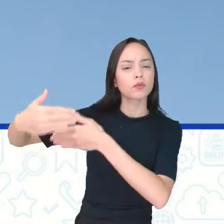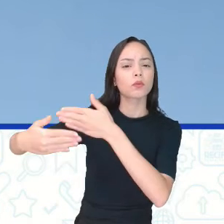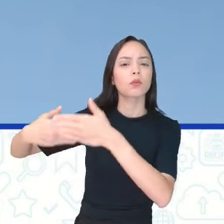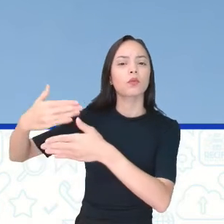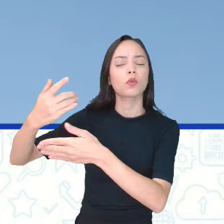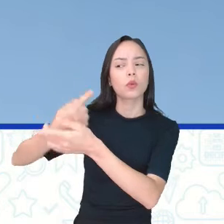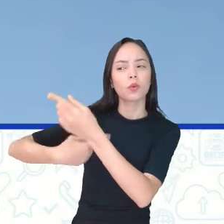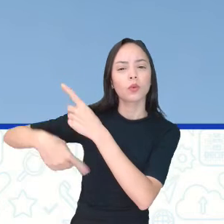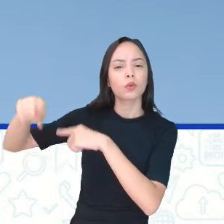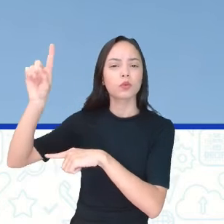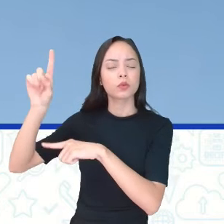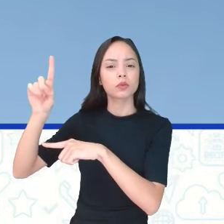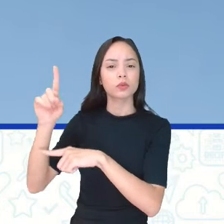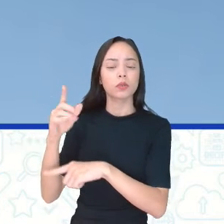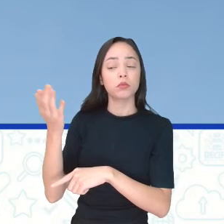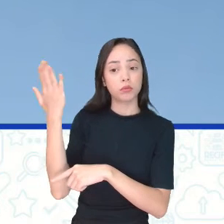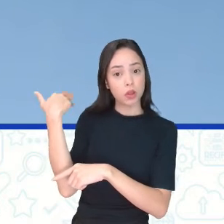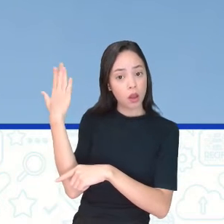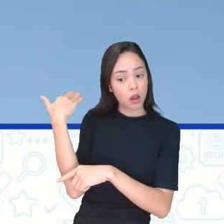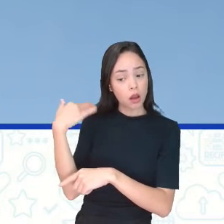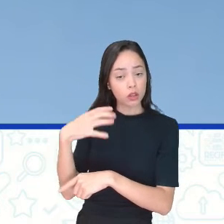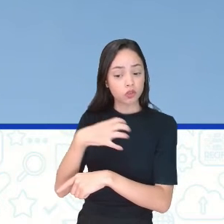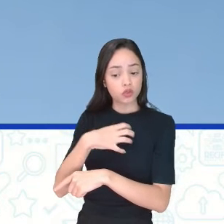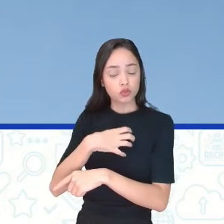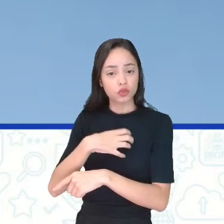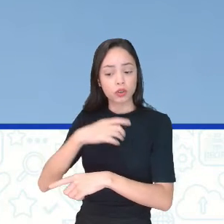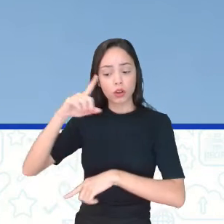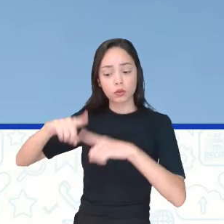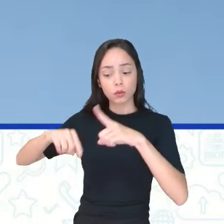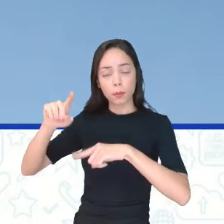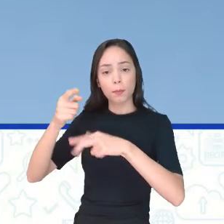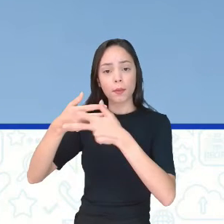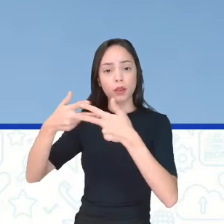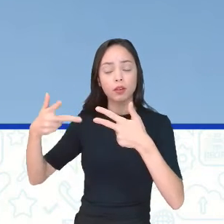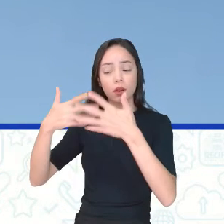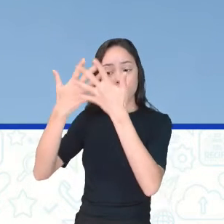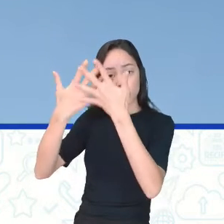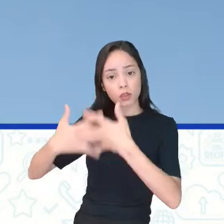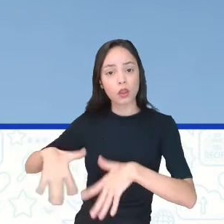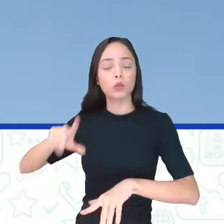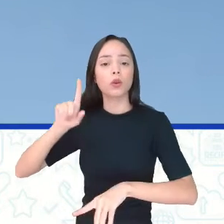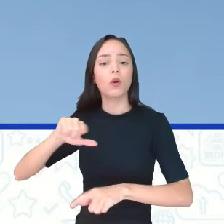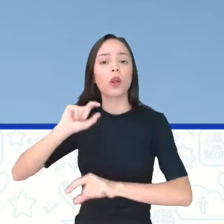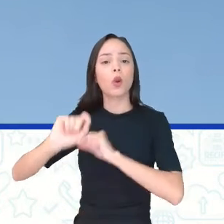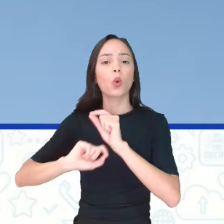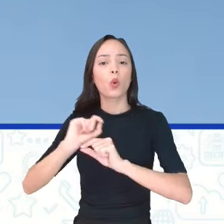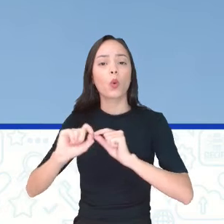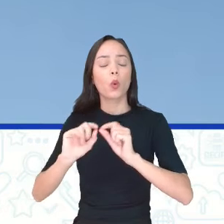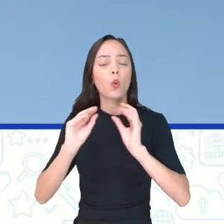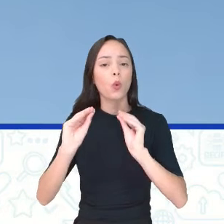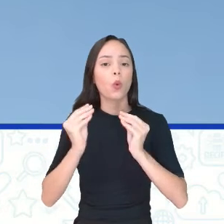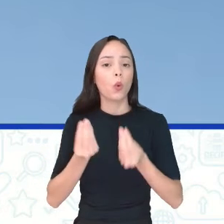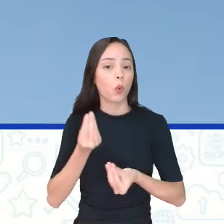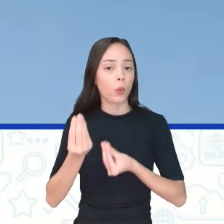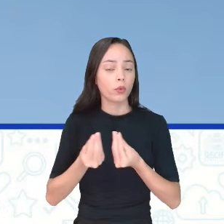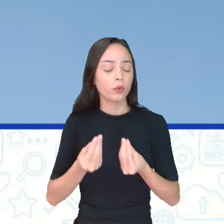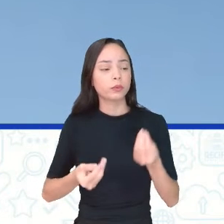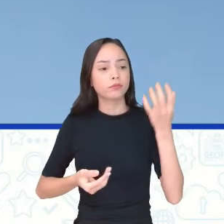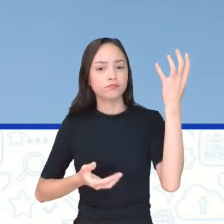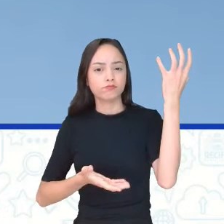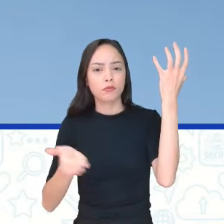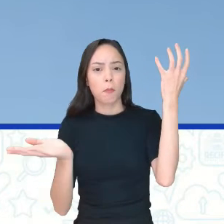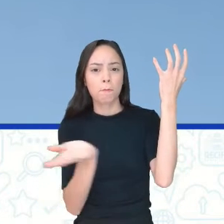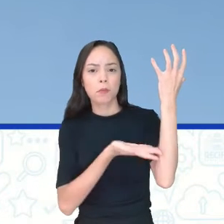né, o meio técnico, ou o meio natural, seria justamente uma pessoa cortando a madeira com